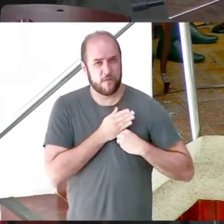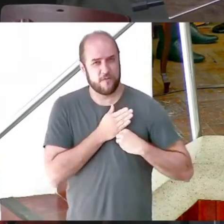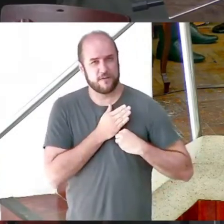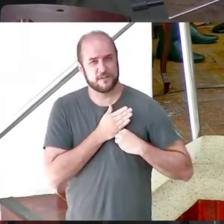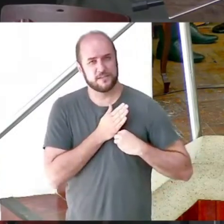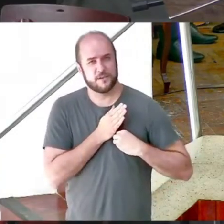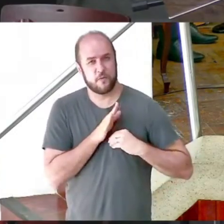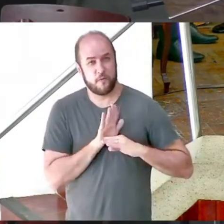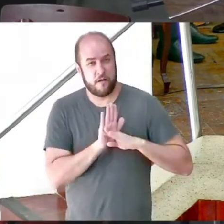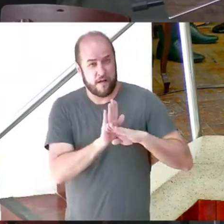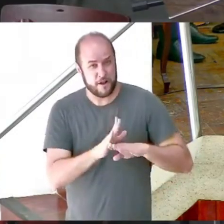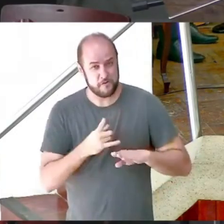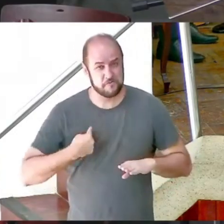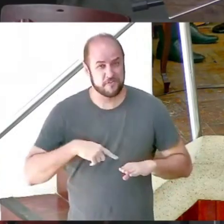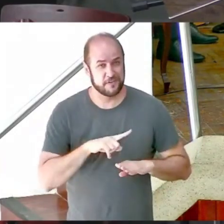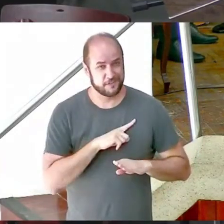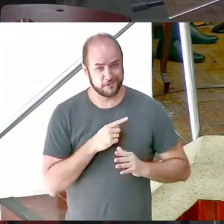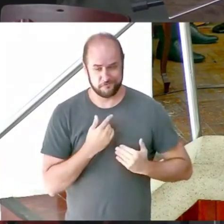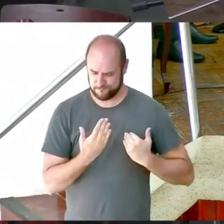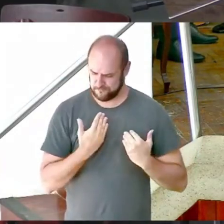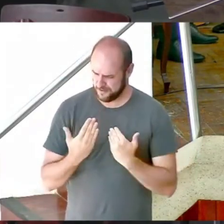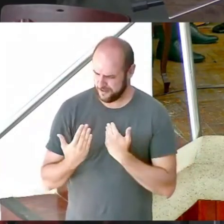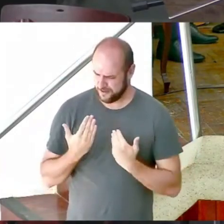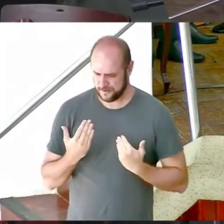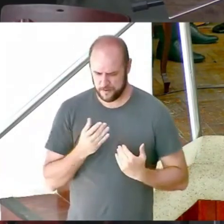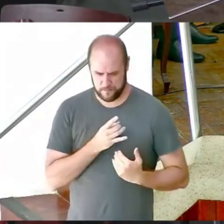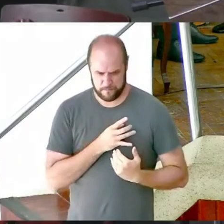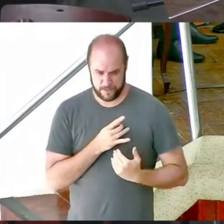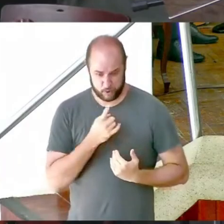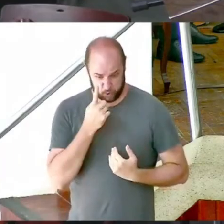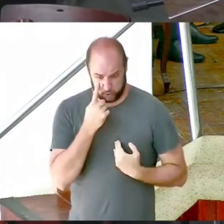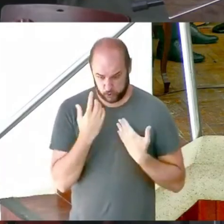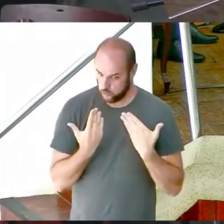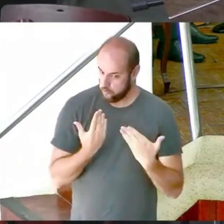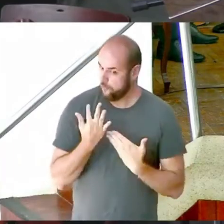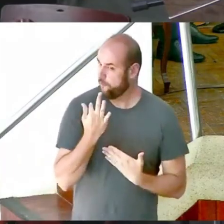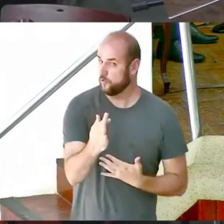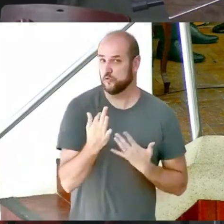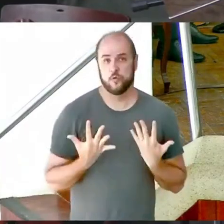nossas ansiedades e medos, com as incertezas do amanhã.